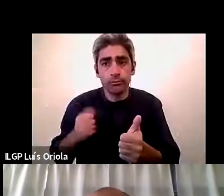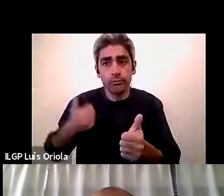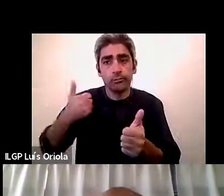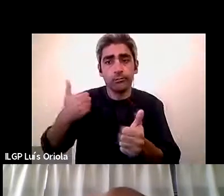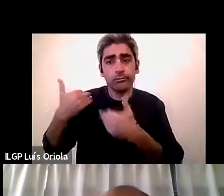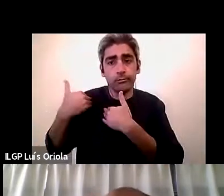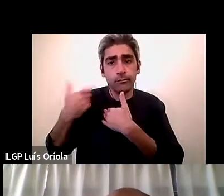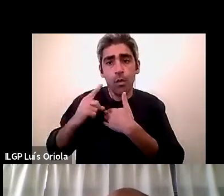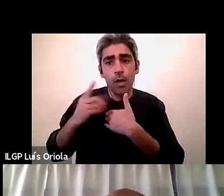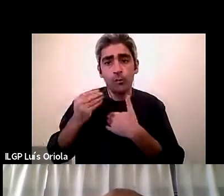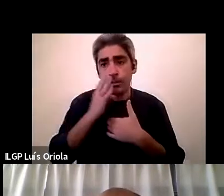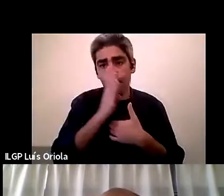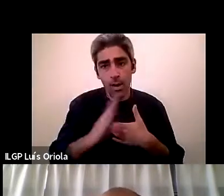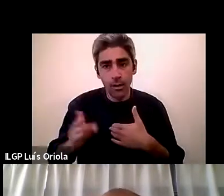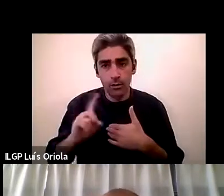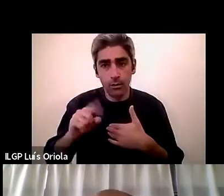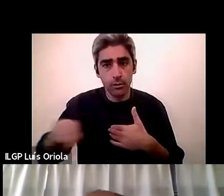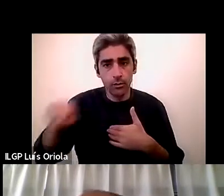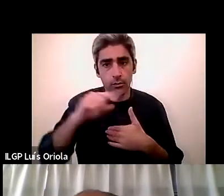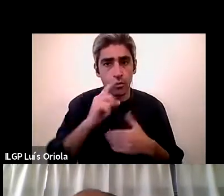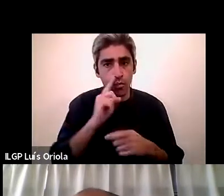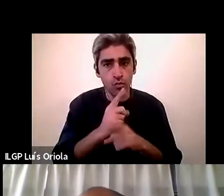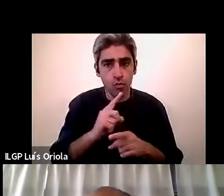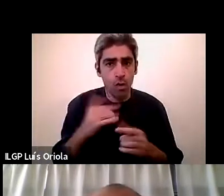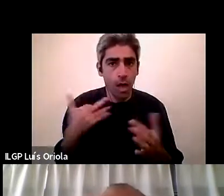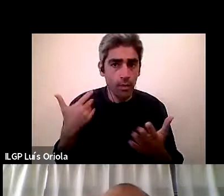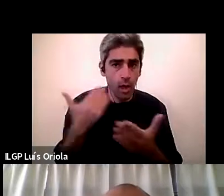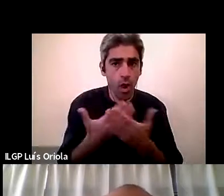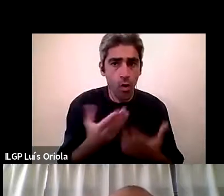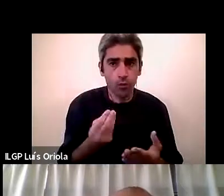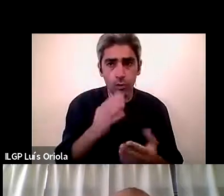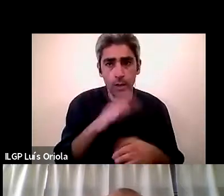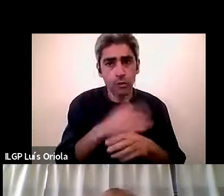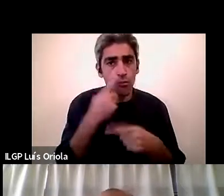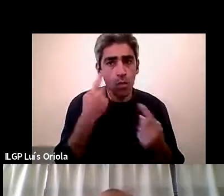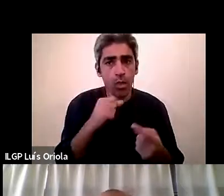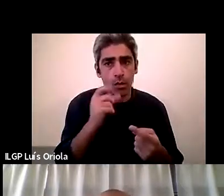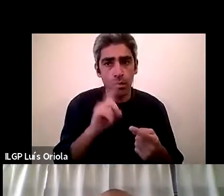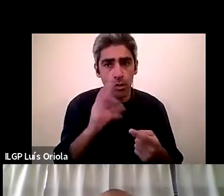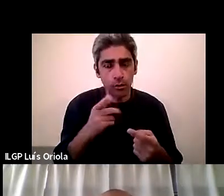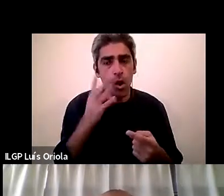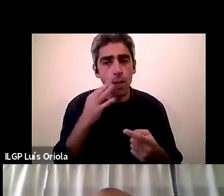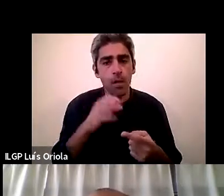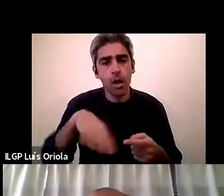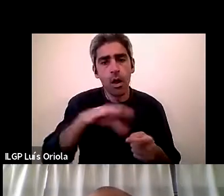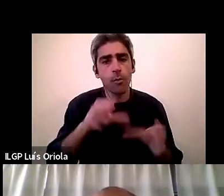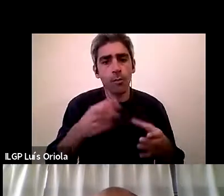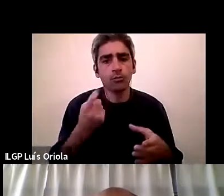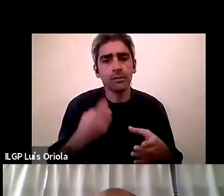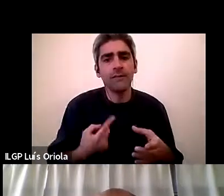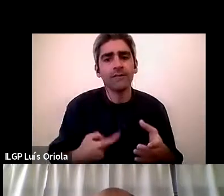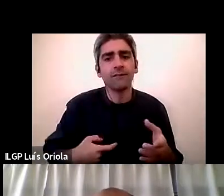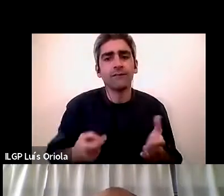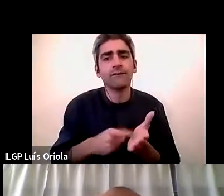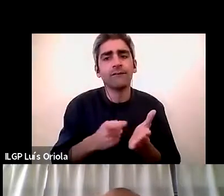algo que não é muita prática, não é prática muito comum, ou até agora não tem sido prática muito comum na administração, é normal que as equipas sentam alguma falta de